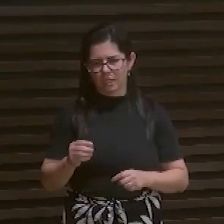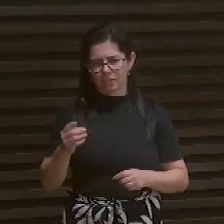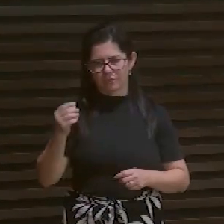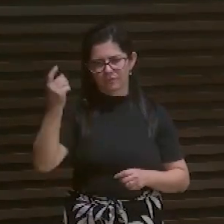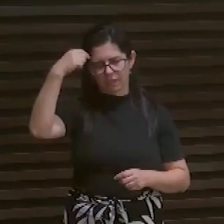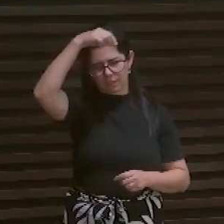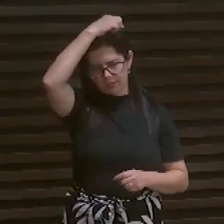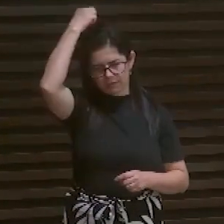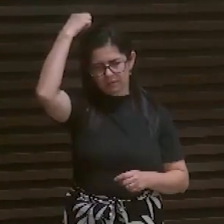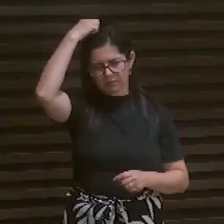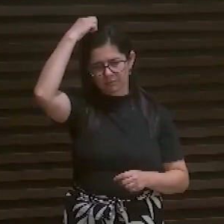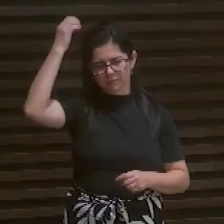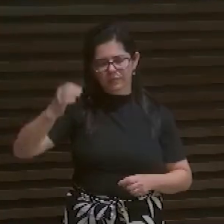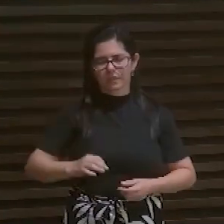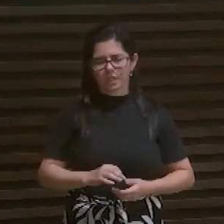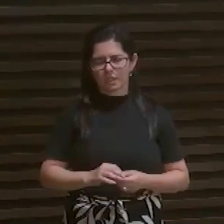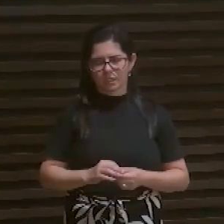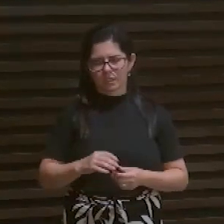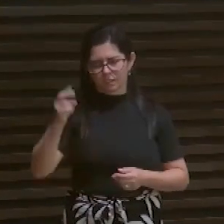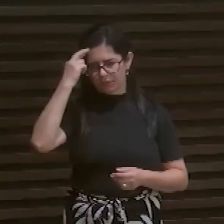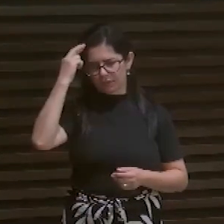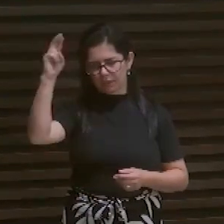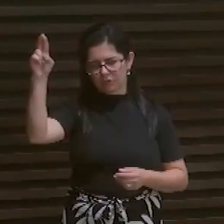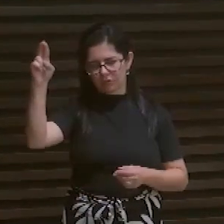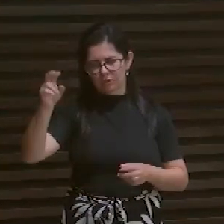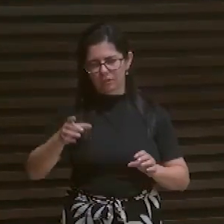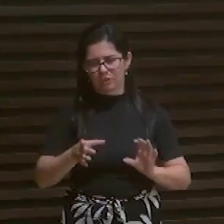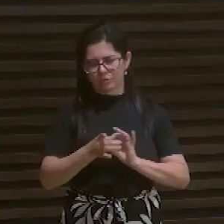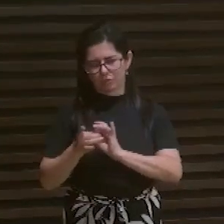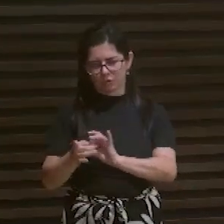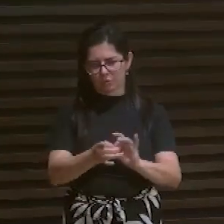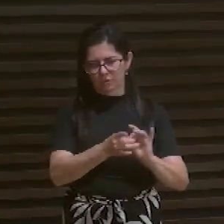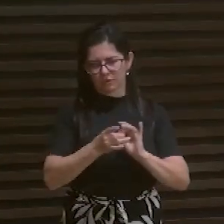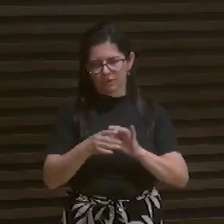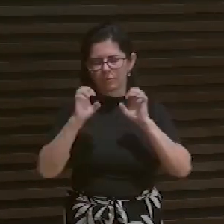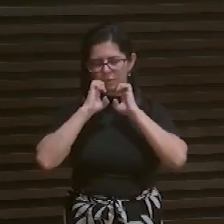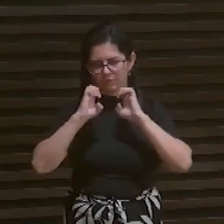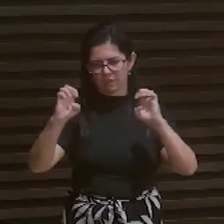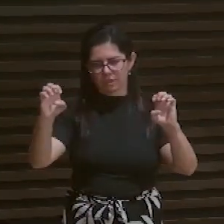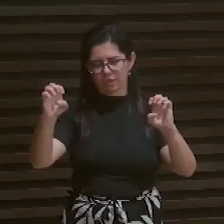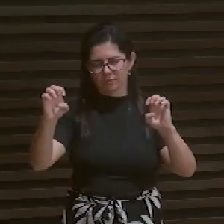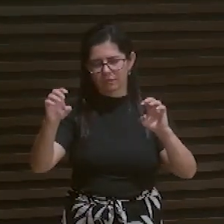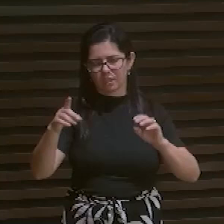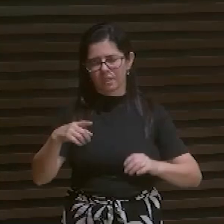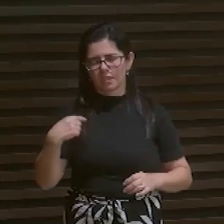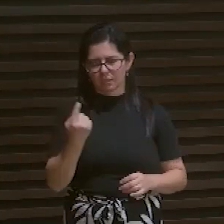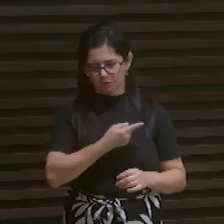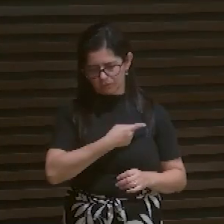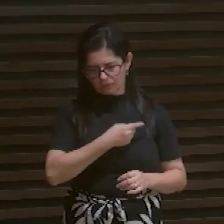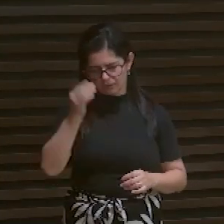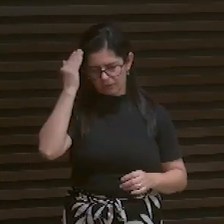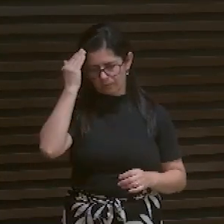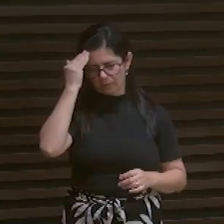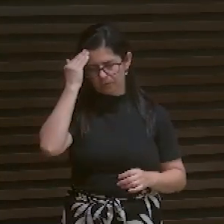Teu reino. Que o Senhor nos una em torno do Teu Filho, do Teu Evangelho, e que nós saibamos, Pai, agir